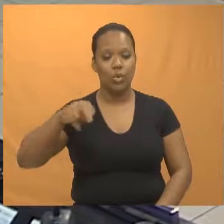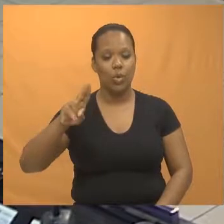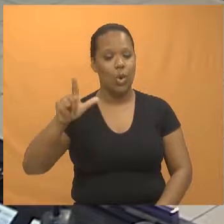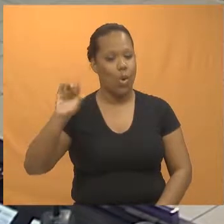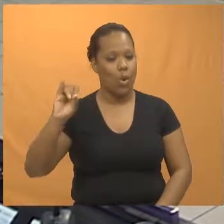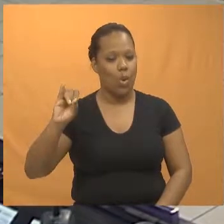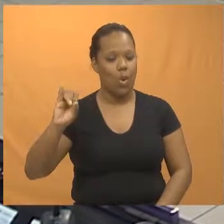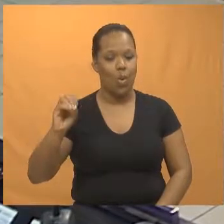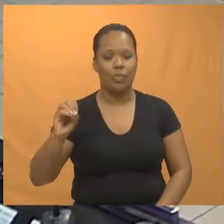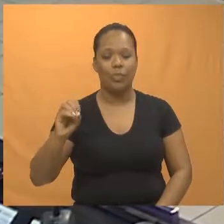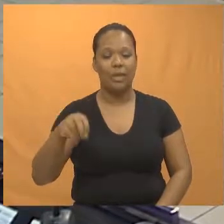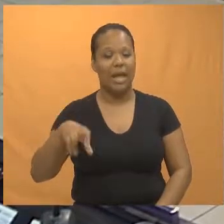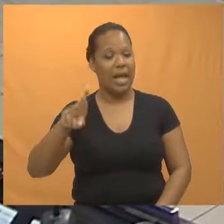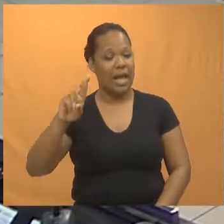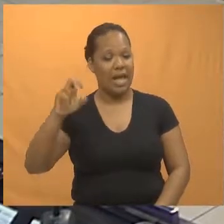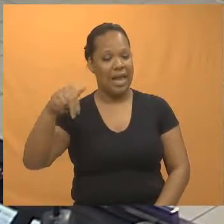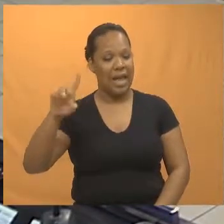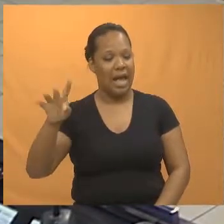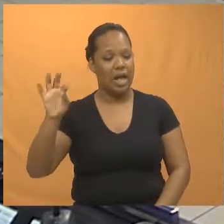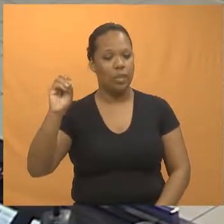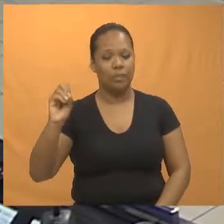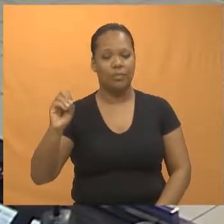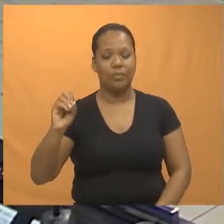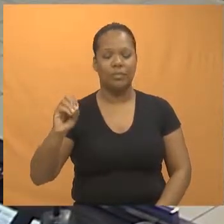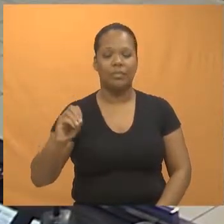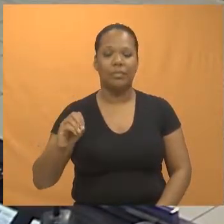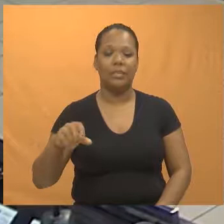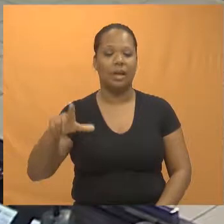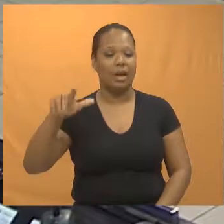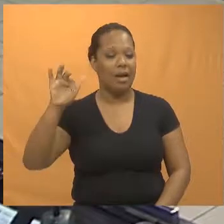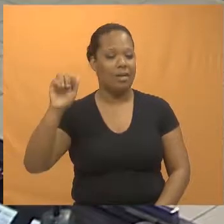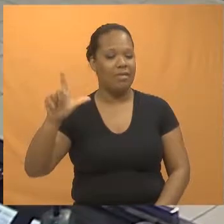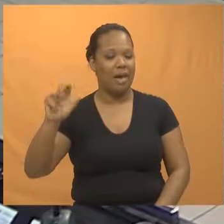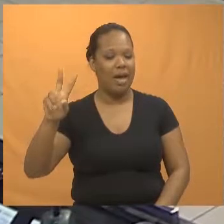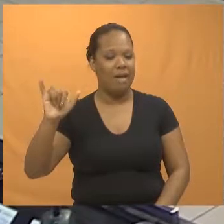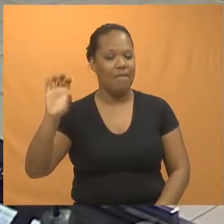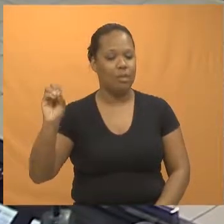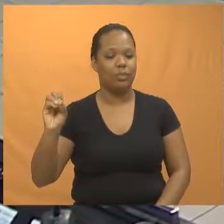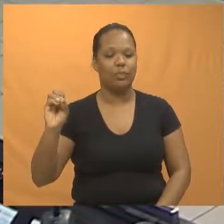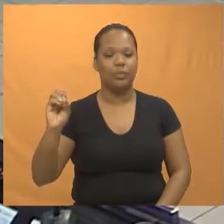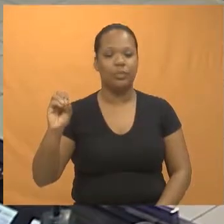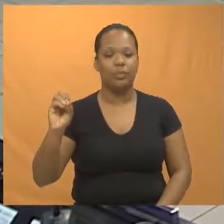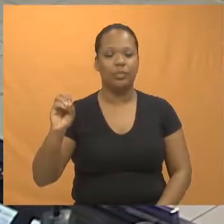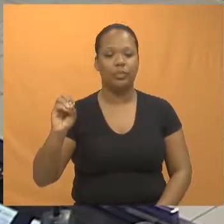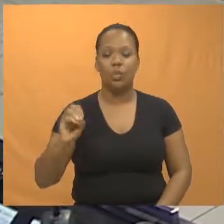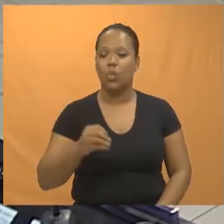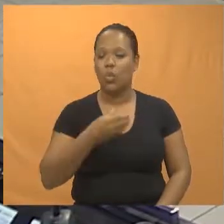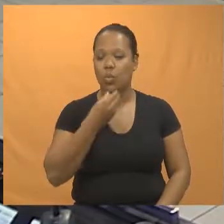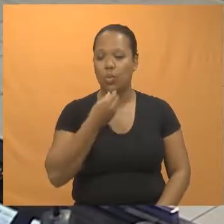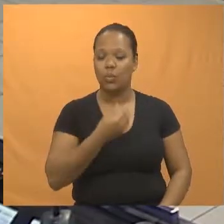Pires, Renato, Zé Roberto, Flávio Issa, nosso amigo representante do Bela Vista também, o jovem que está